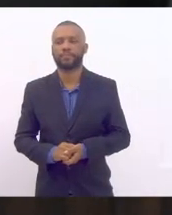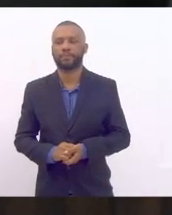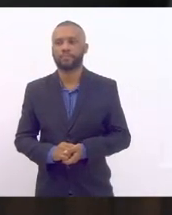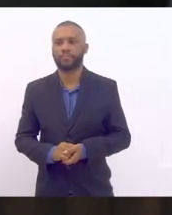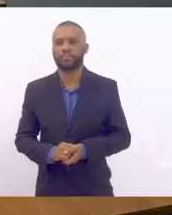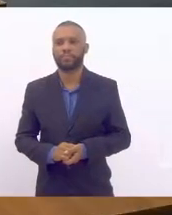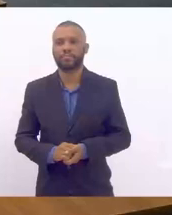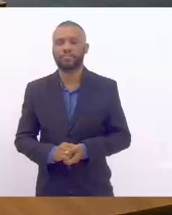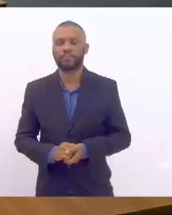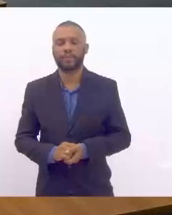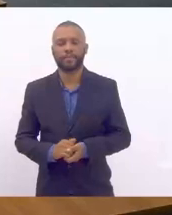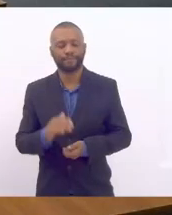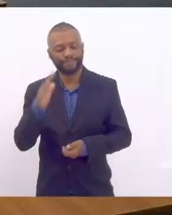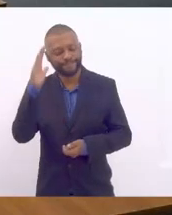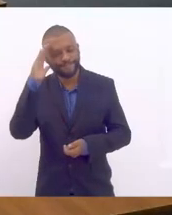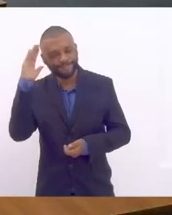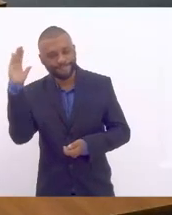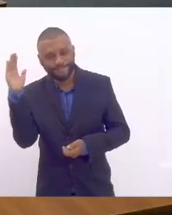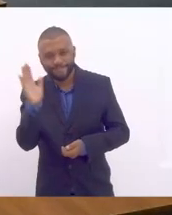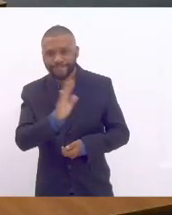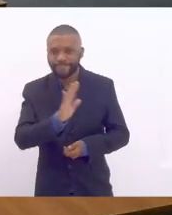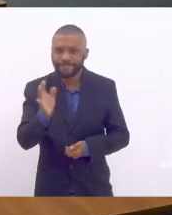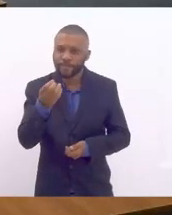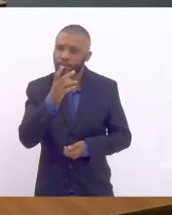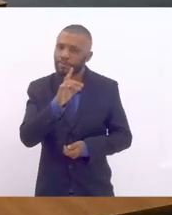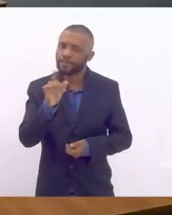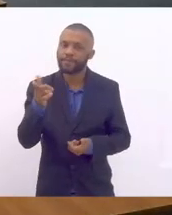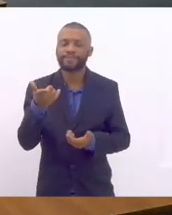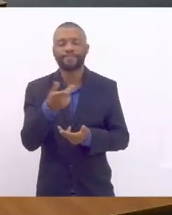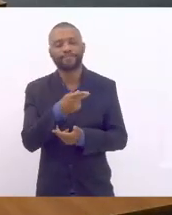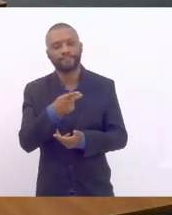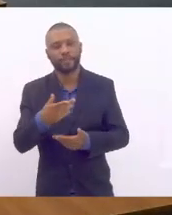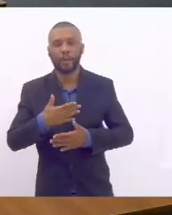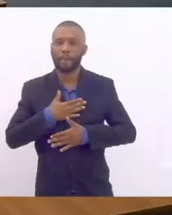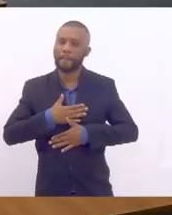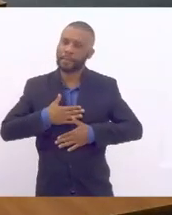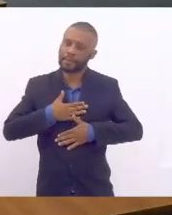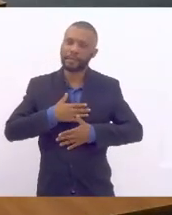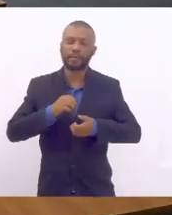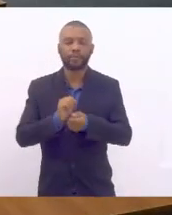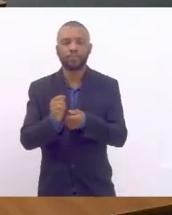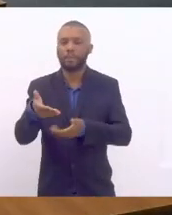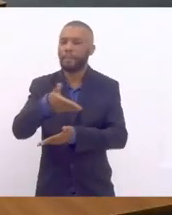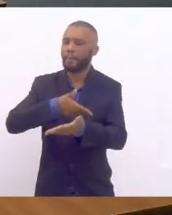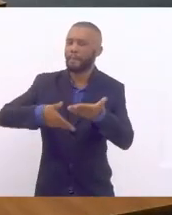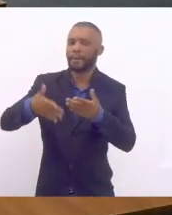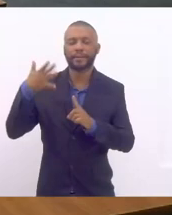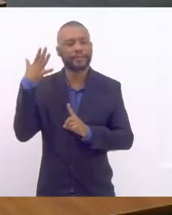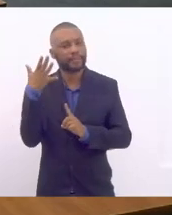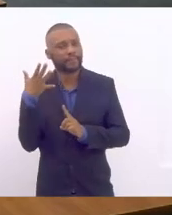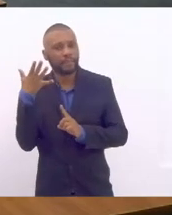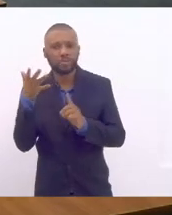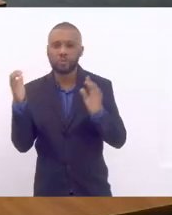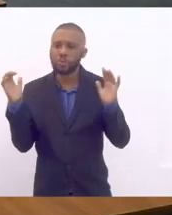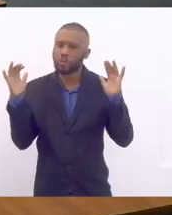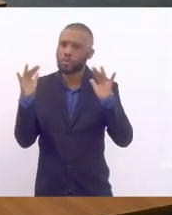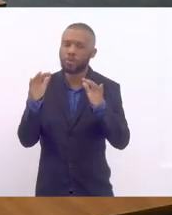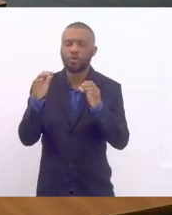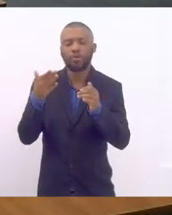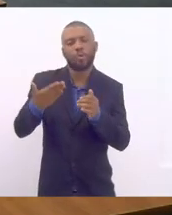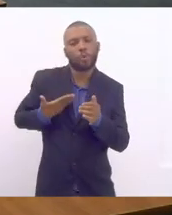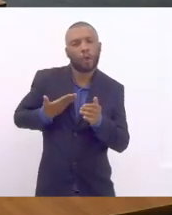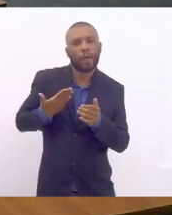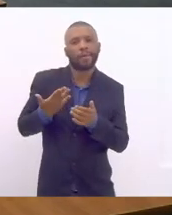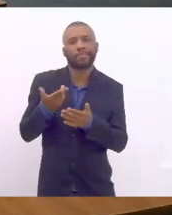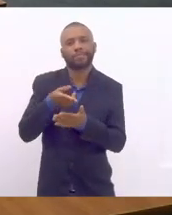Oi bom dia Presidente é um prazer tá aqui participando desse evento é com os colegas das